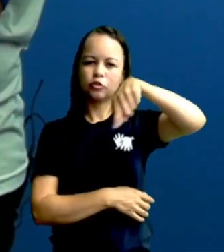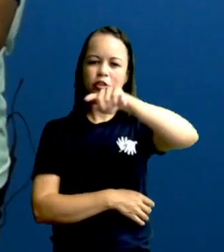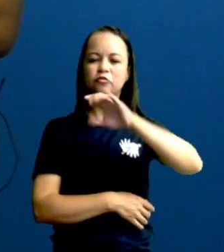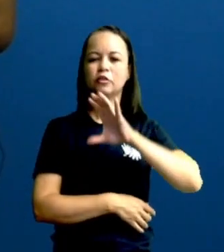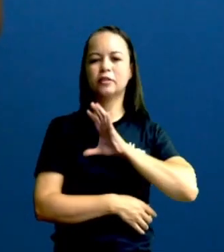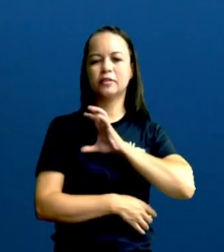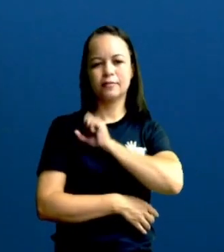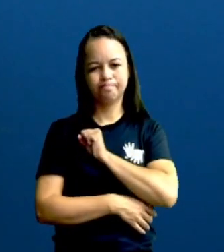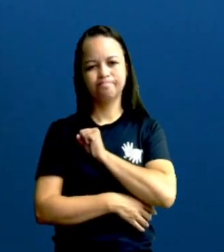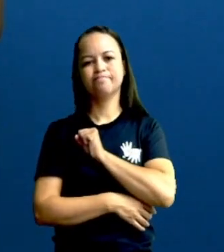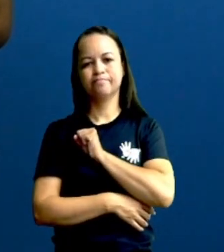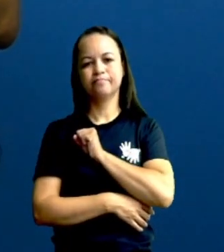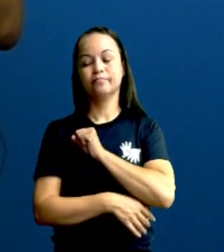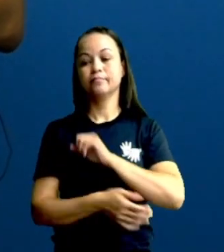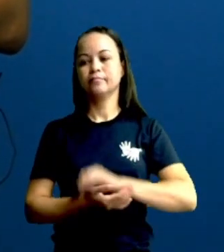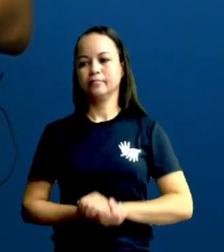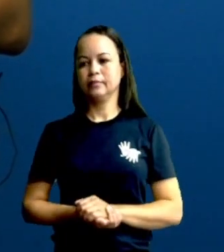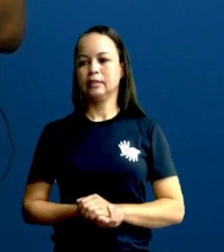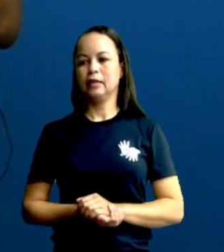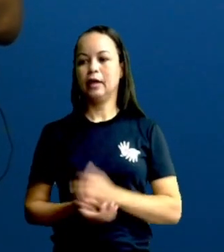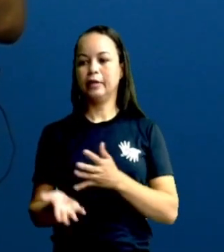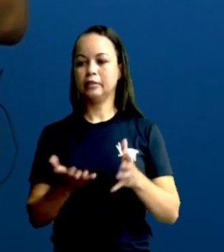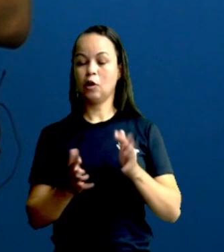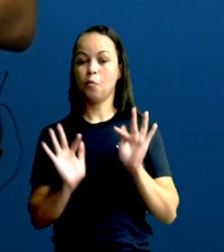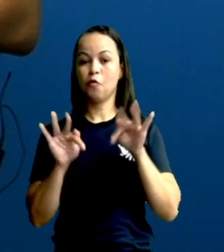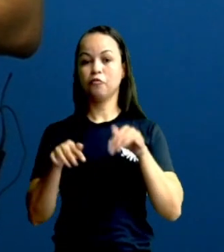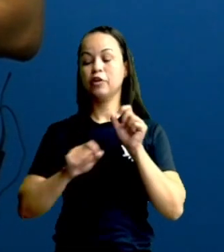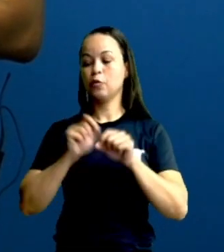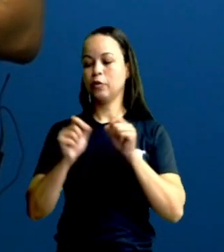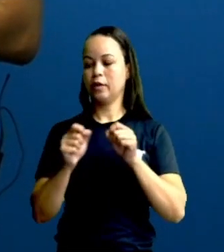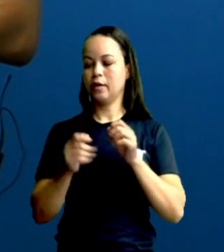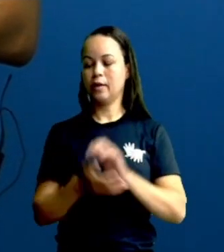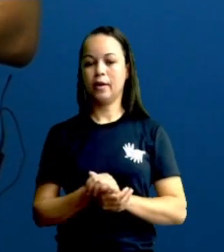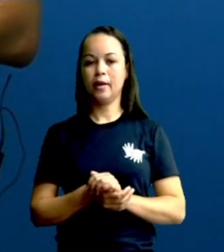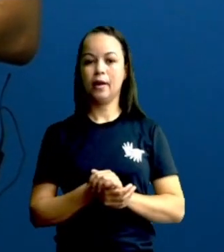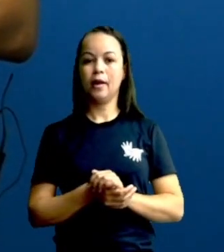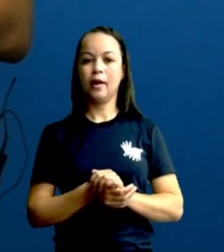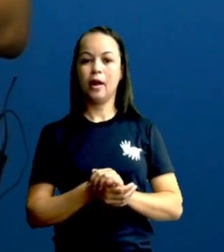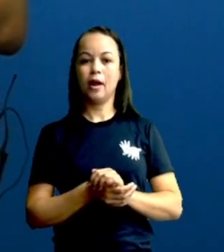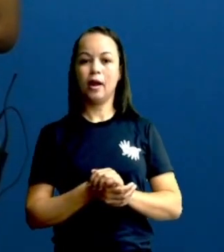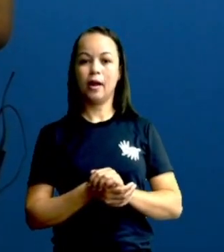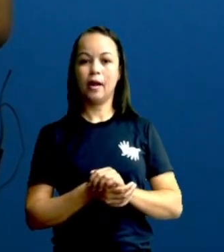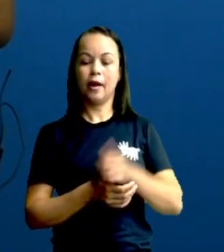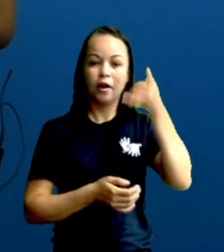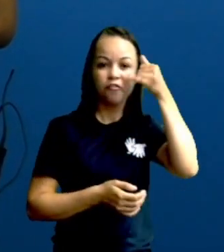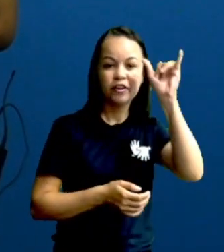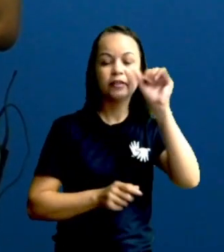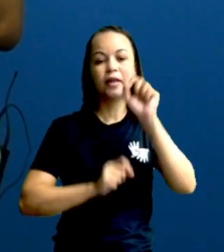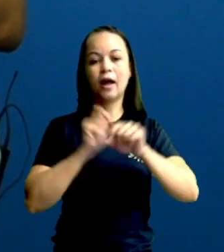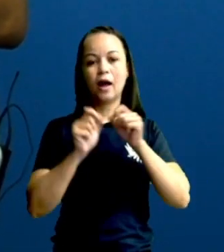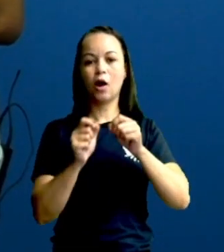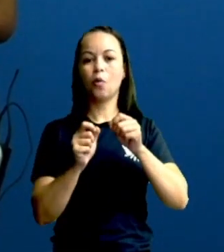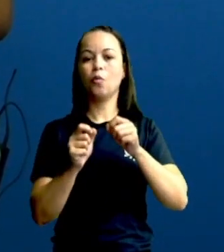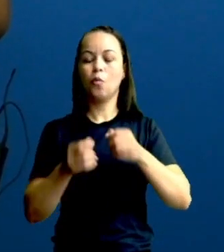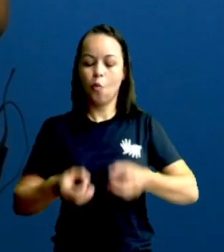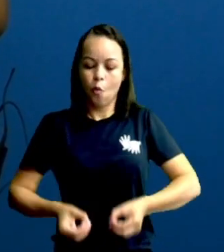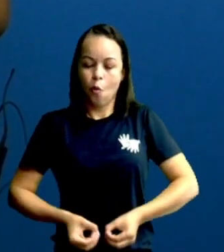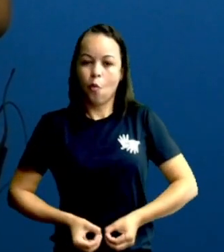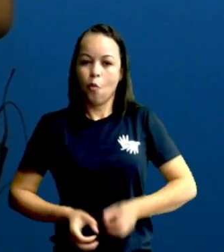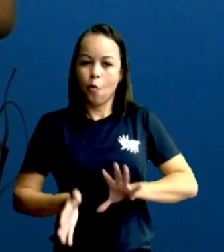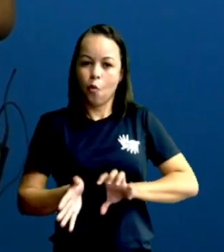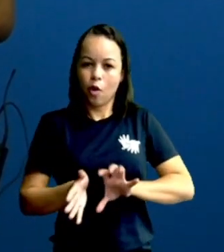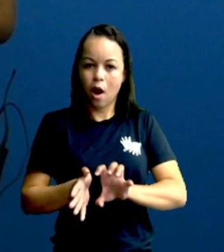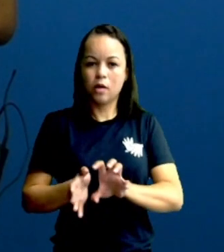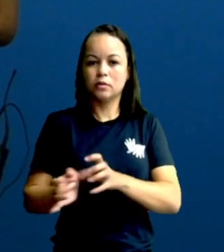fim, eu não poderia deixar de relatar aqui, ó, prevenir e controla o câncer do colo de útero.